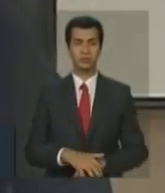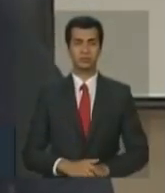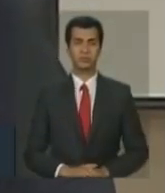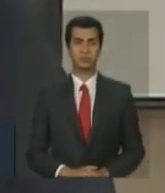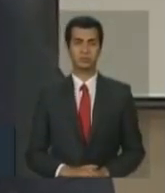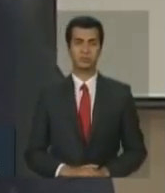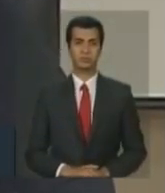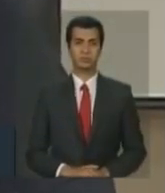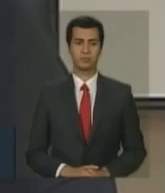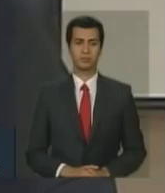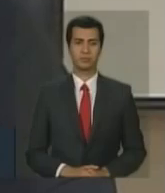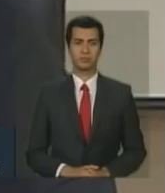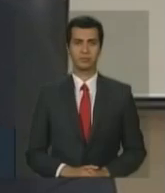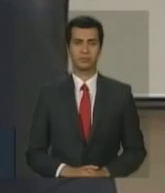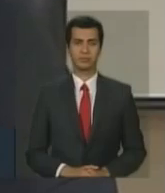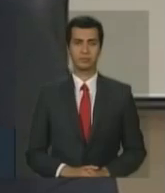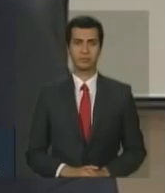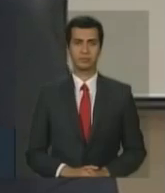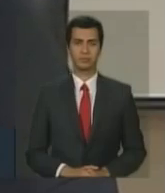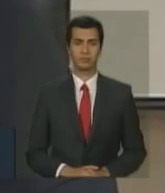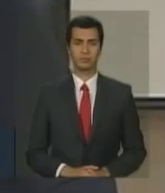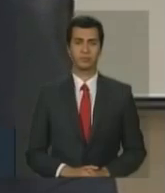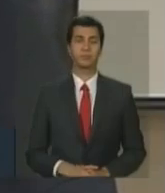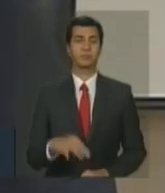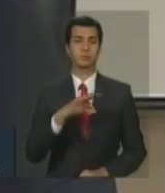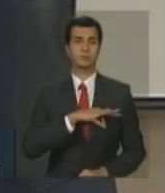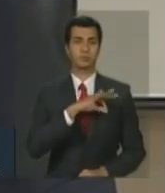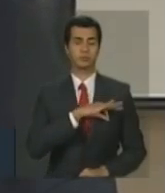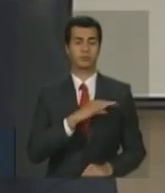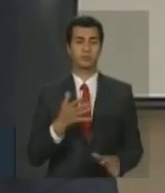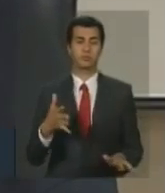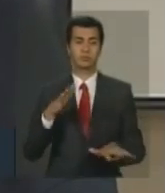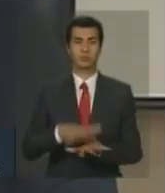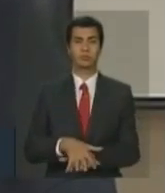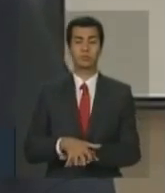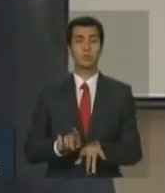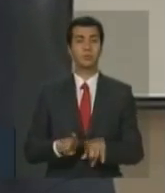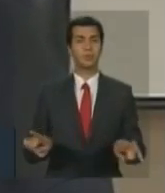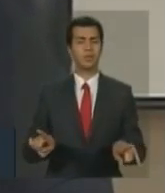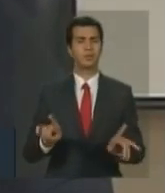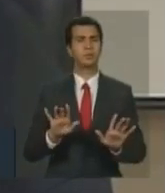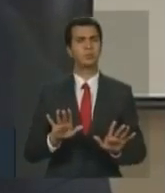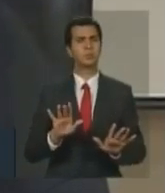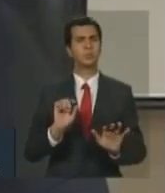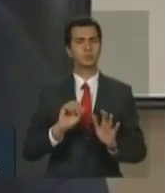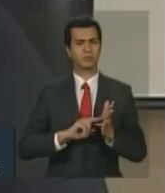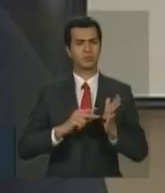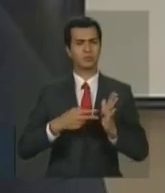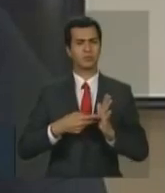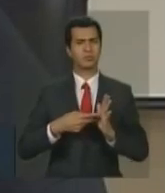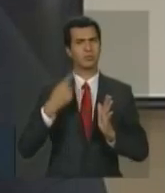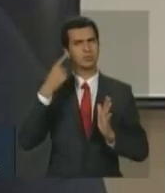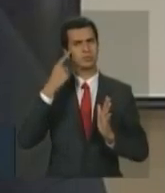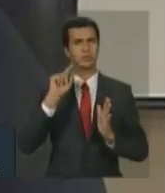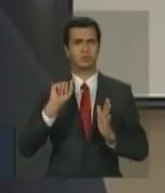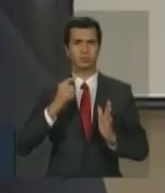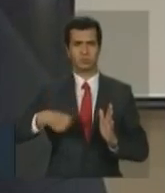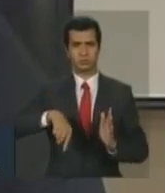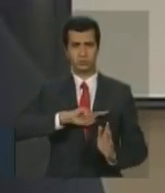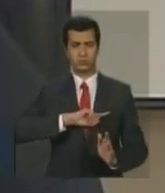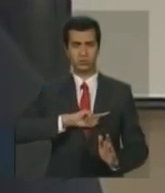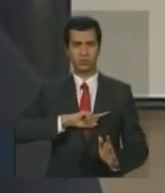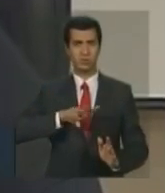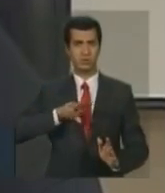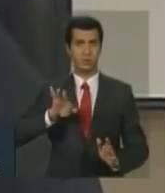que uma parcela muito grande da população não tinha acesso a programas de transferência de renda. Agora, a nossa capacidade